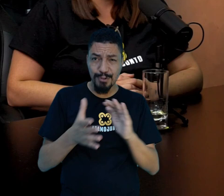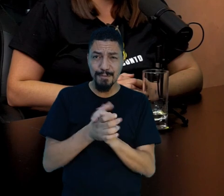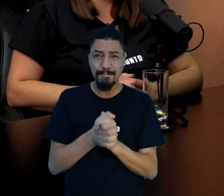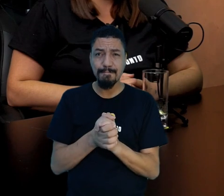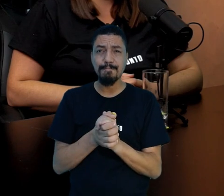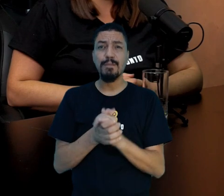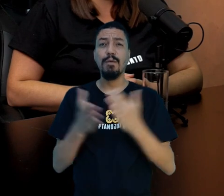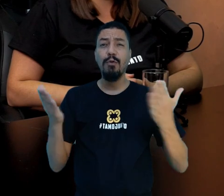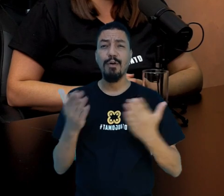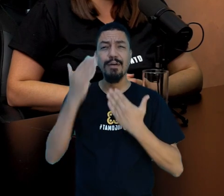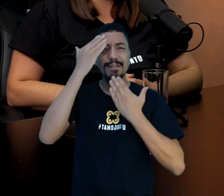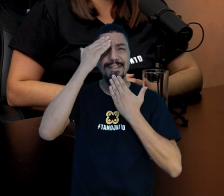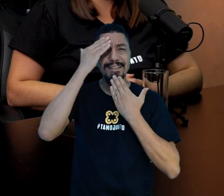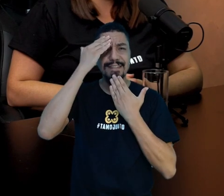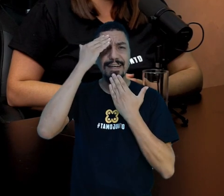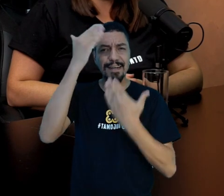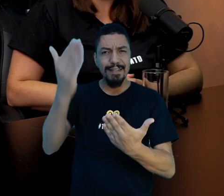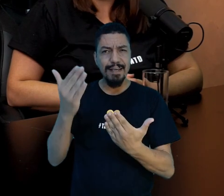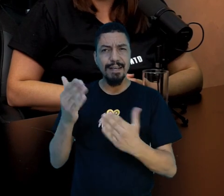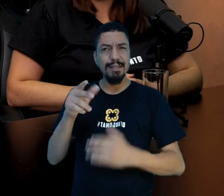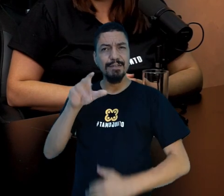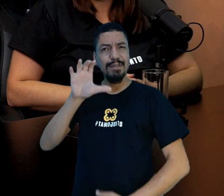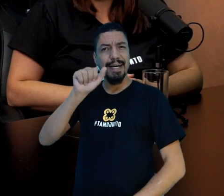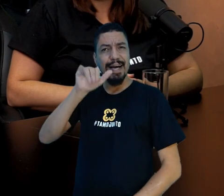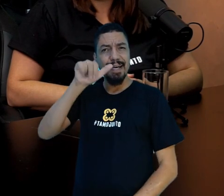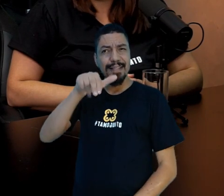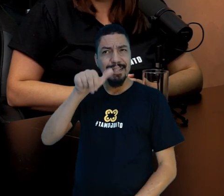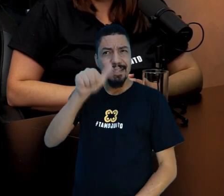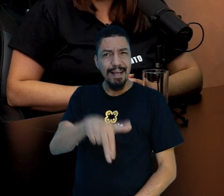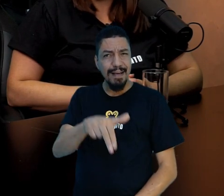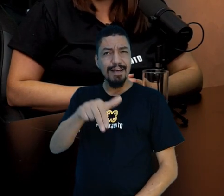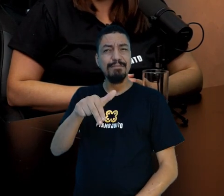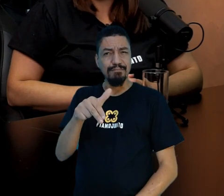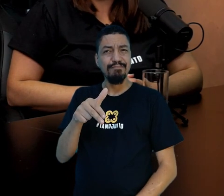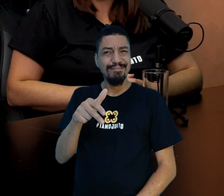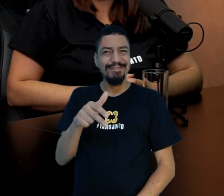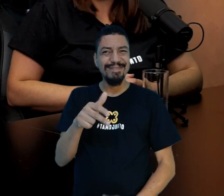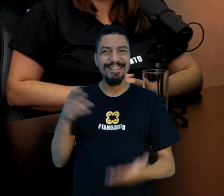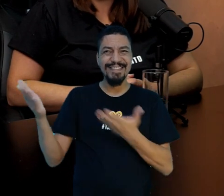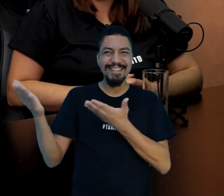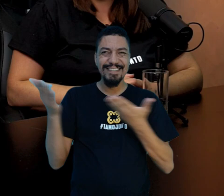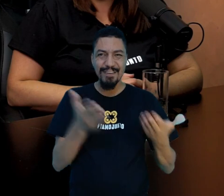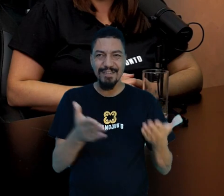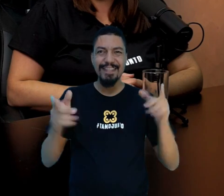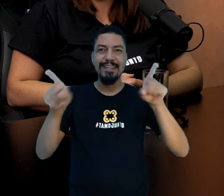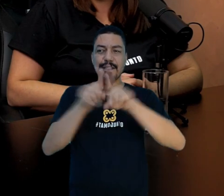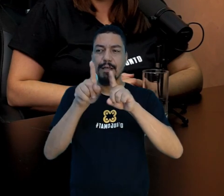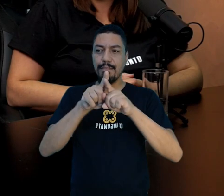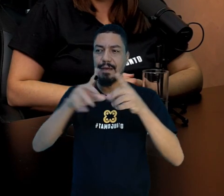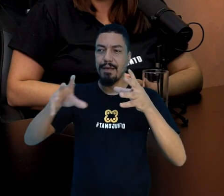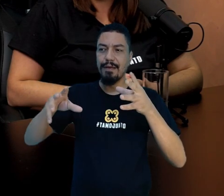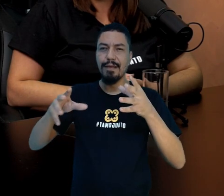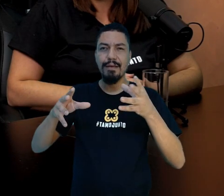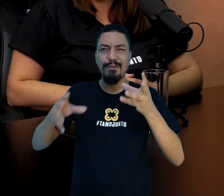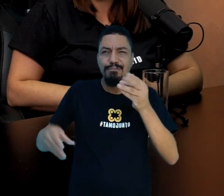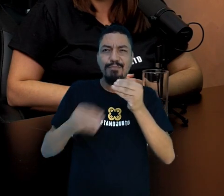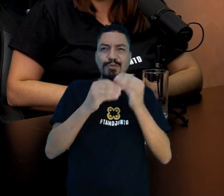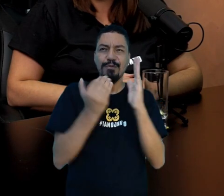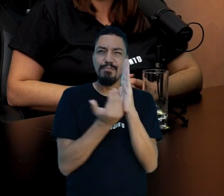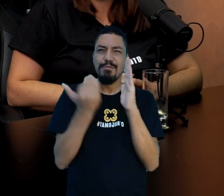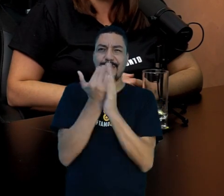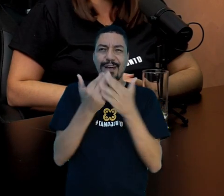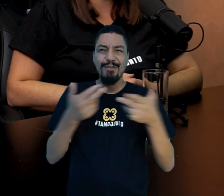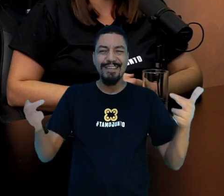instrumentalização. Então, aqui hoje eu queria agradecer a Kainan, Obrigado, eu que agradeço co-host aí. convidado, agregou muito nosso